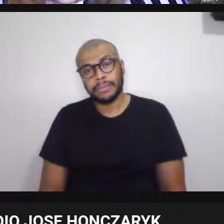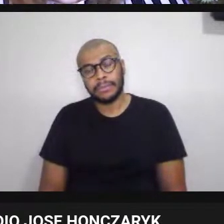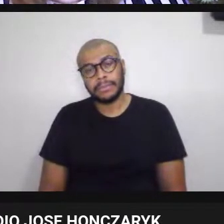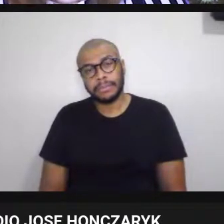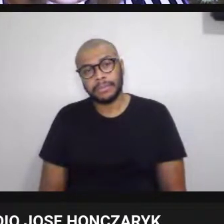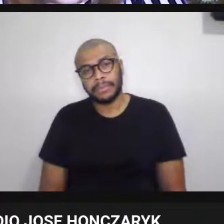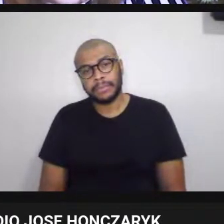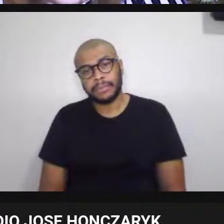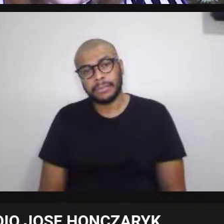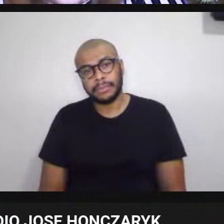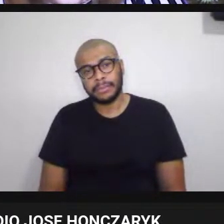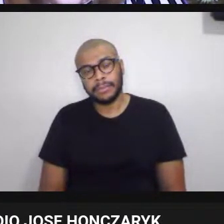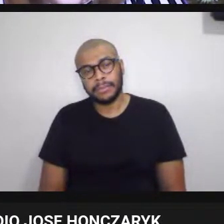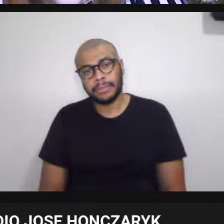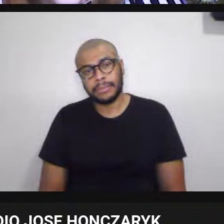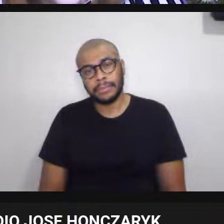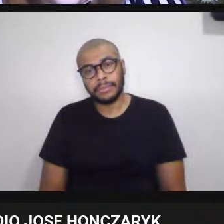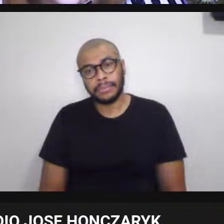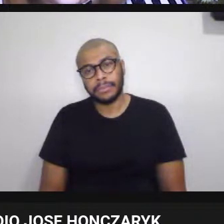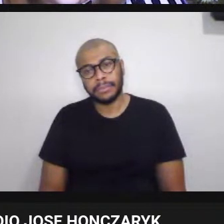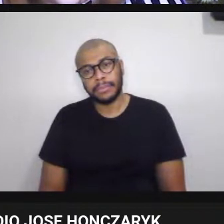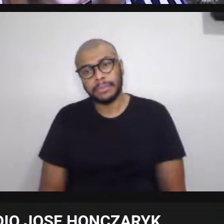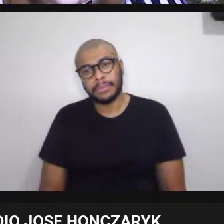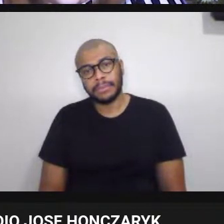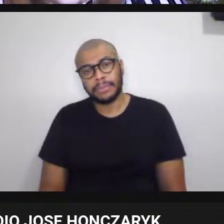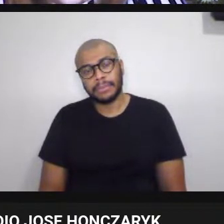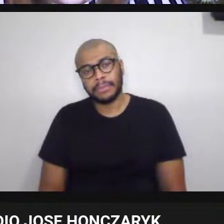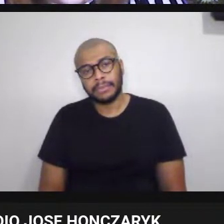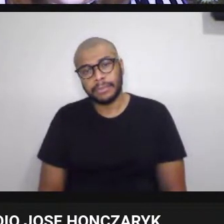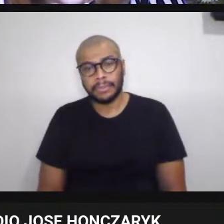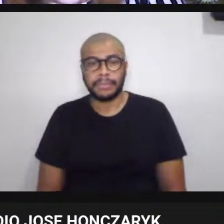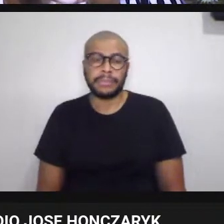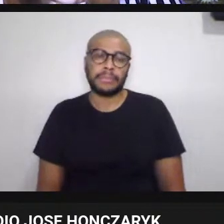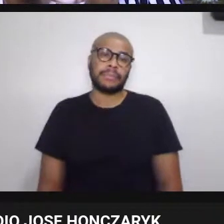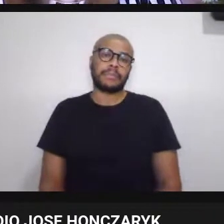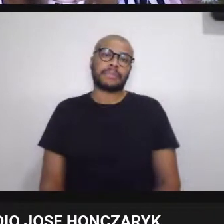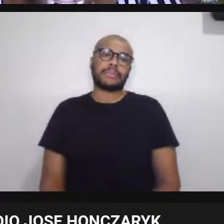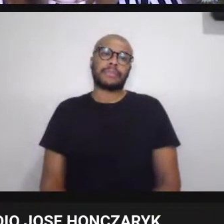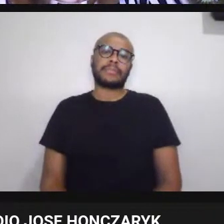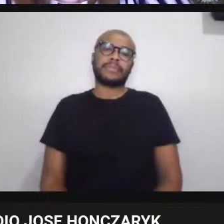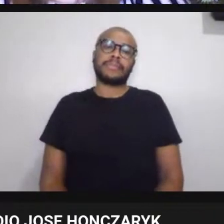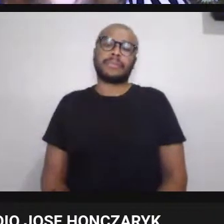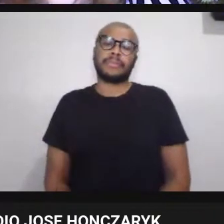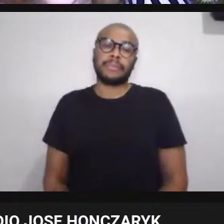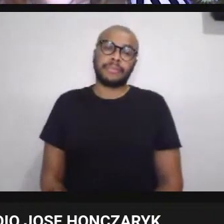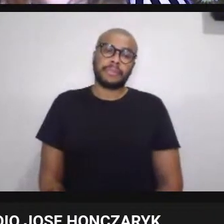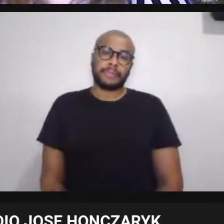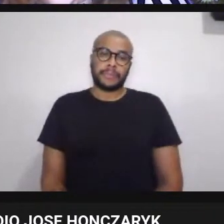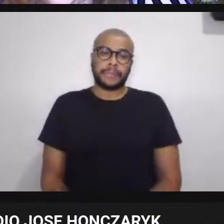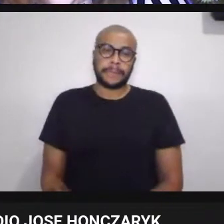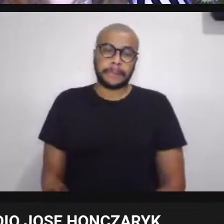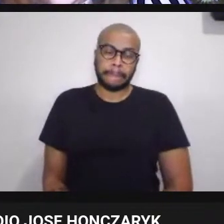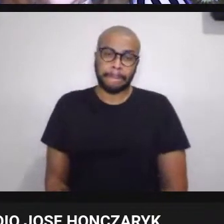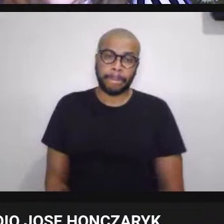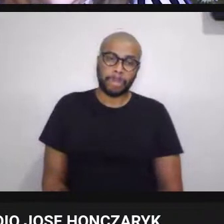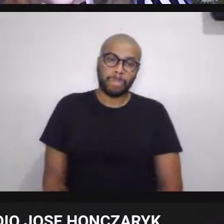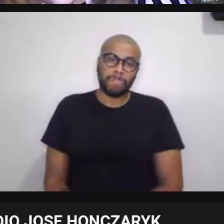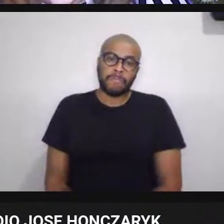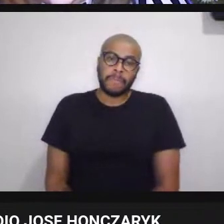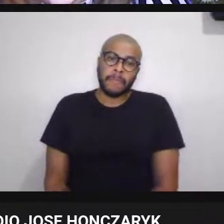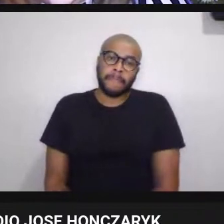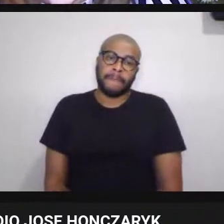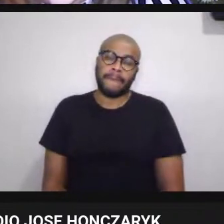do tej ceramiki, ale też nie jestem pewna. Z kolei no, garncarz może gdzieś jakiś, w wyniku jakichś przekształceń.